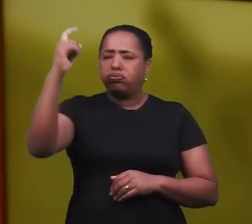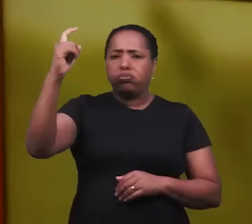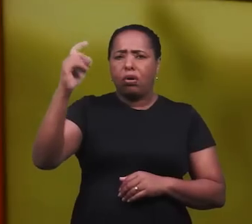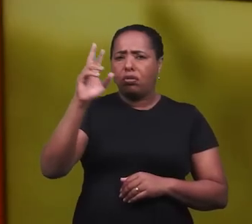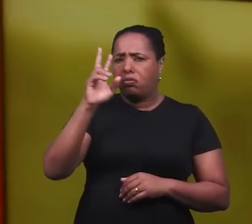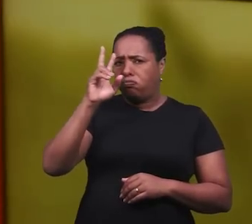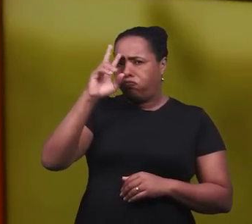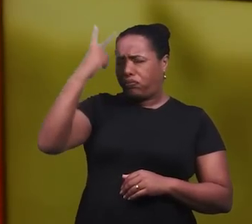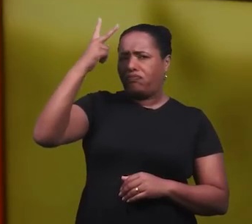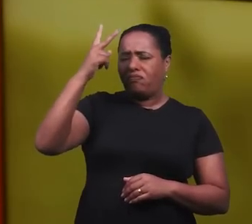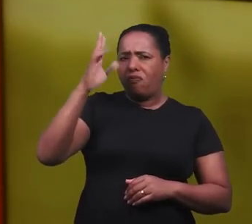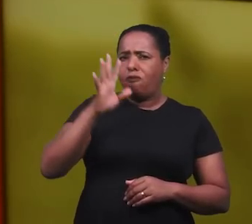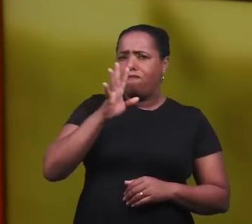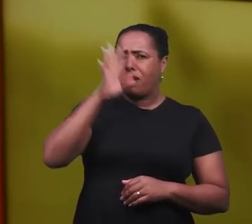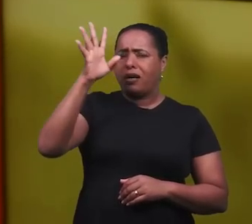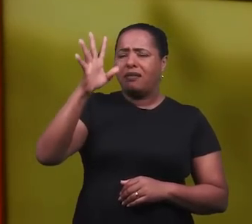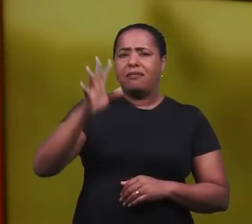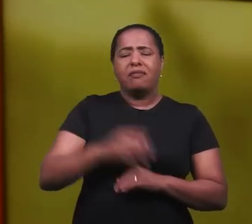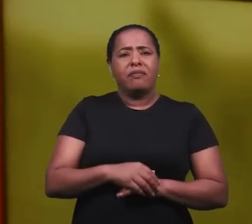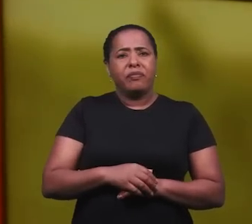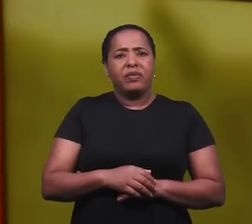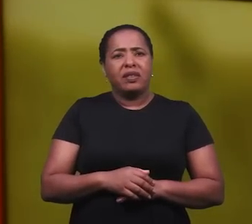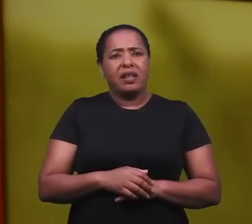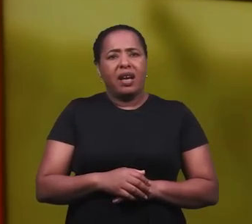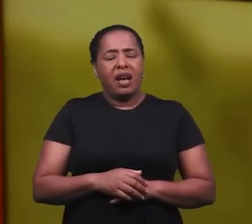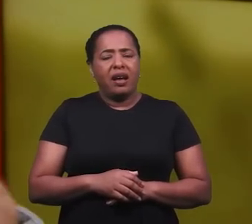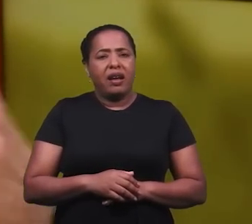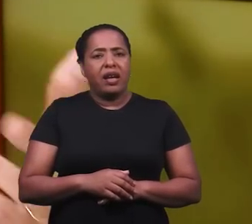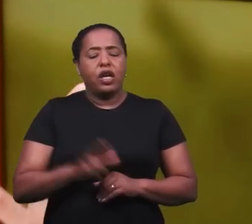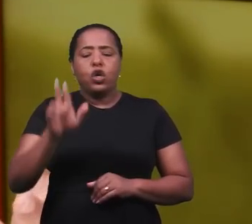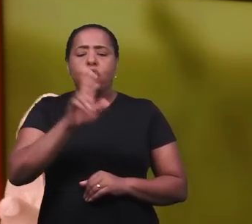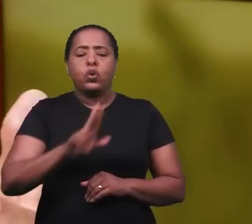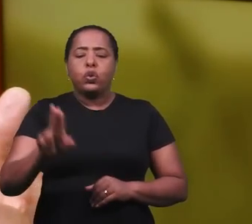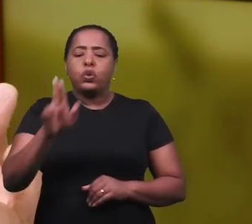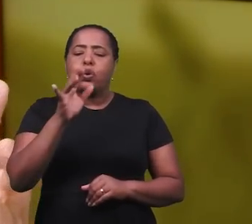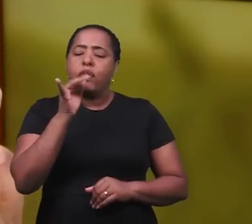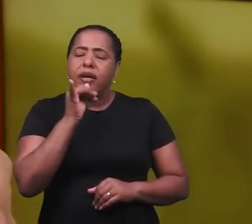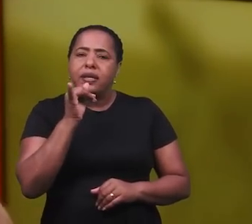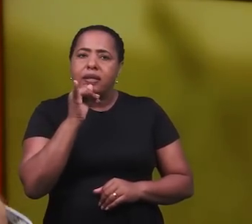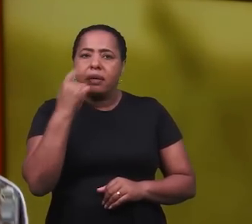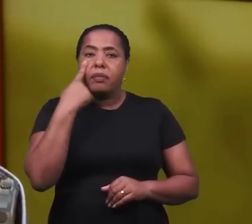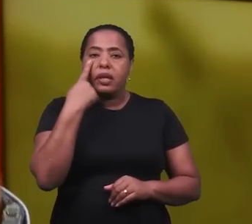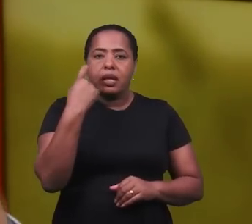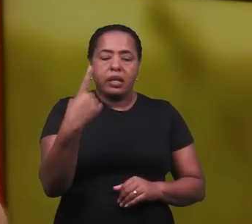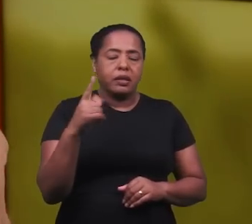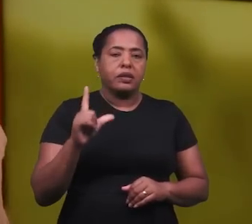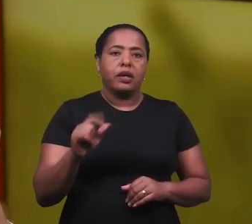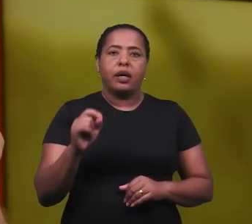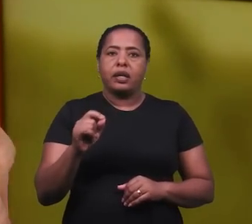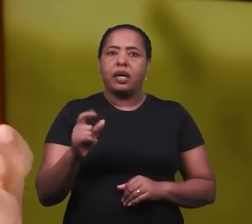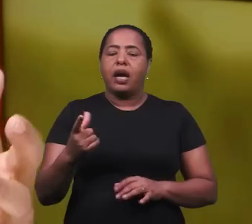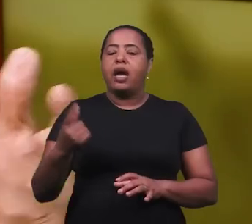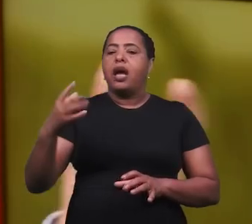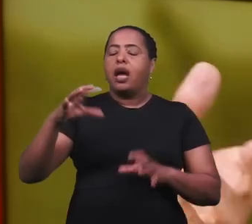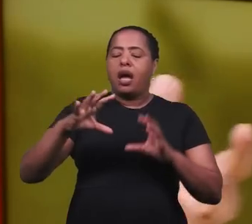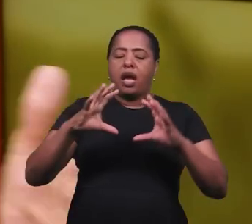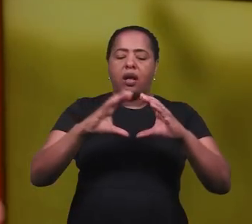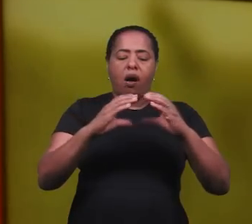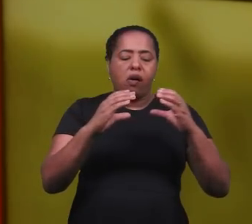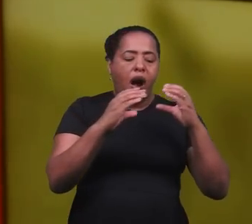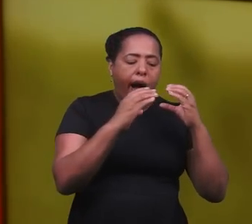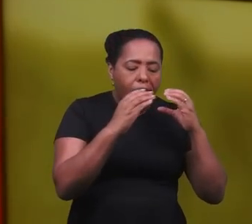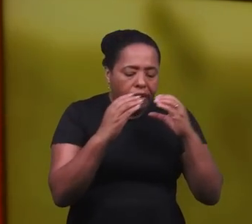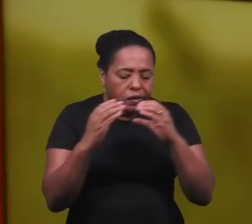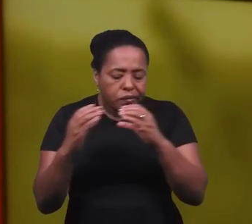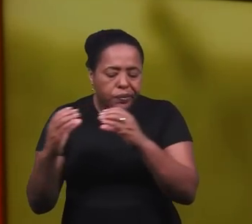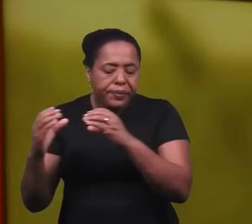E isso faz com que a pessoa ela se torne um adulto bruto. Ou seja, se torna um adulto bruto. E aí ele